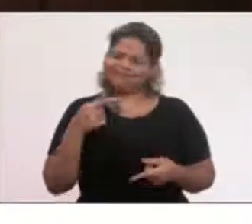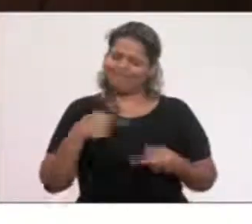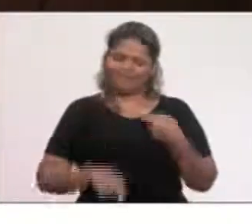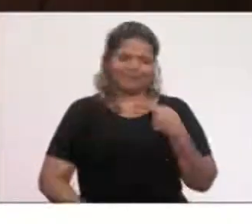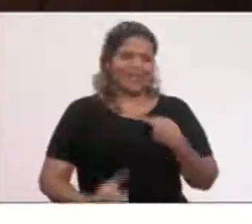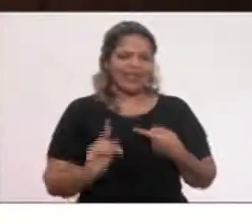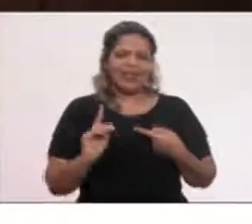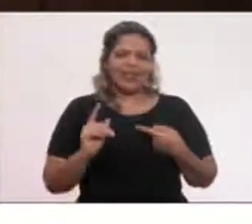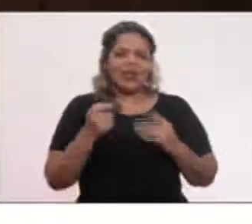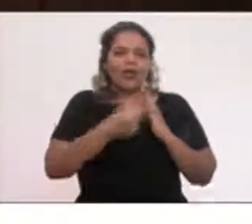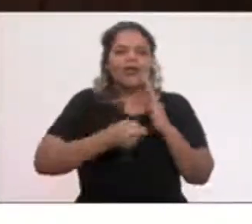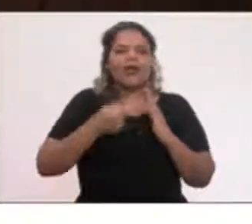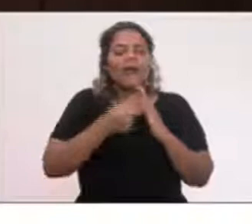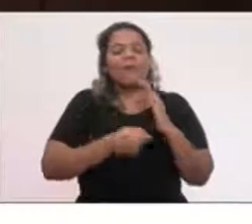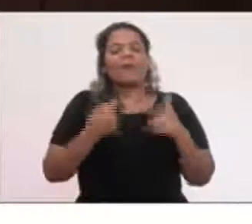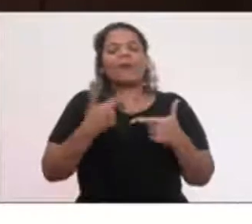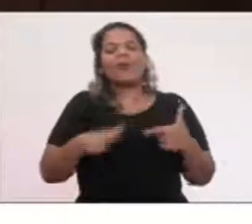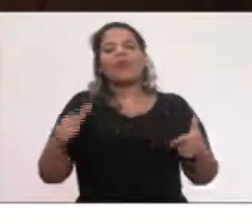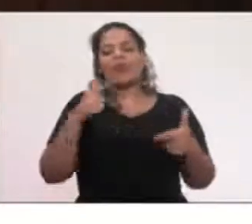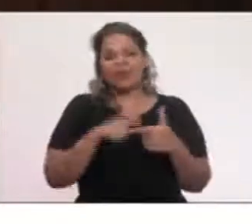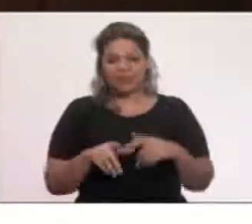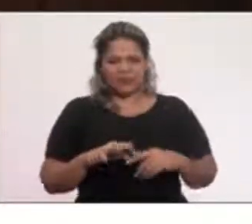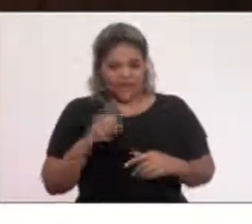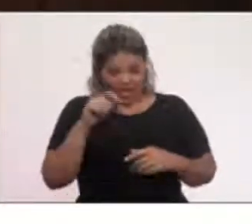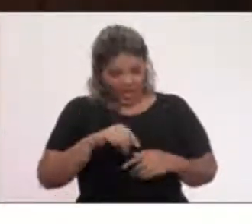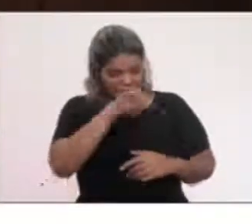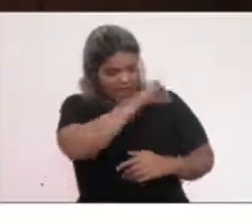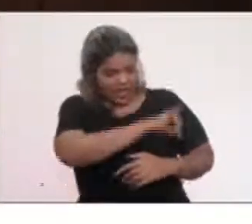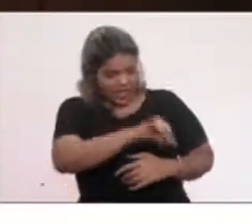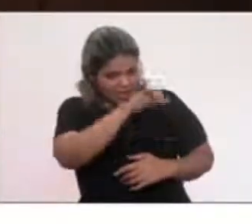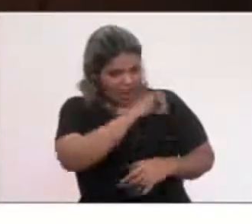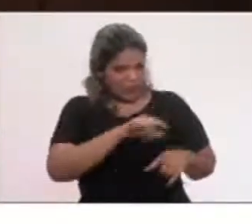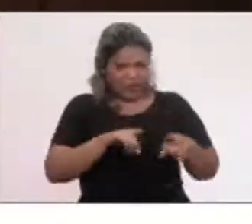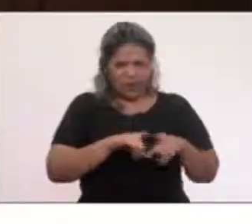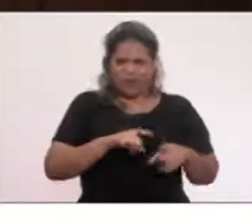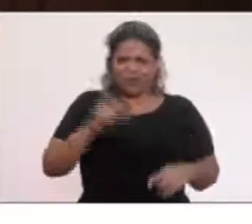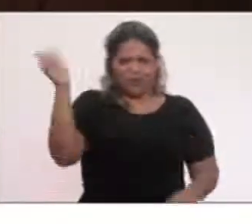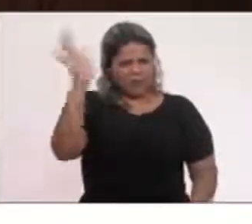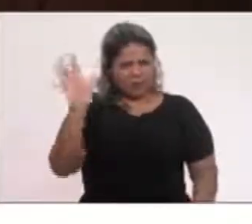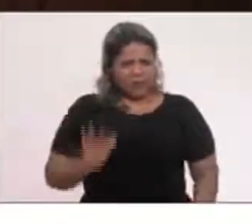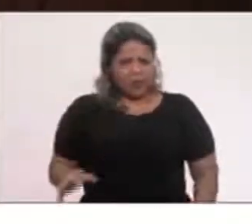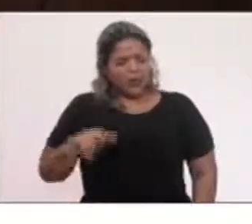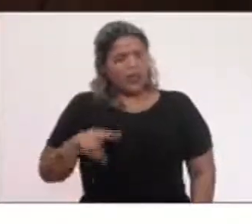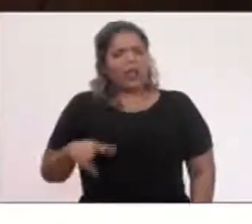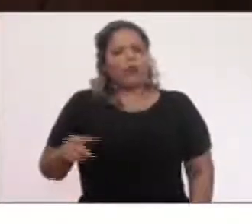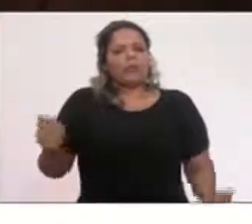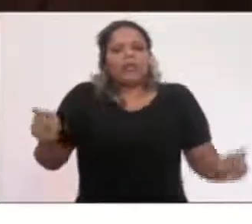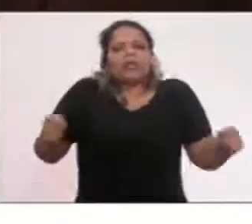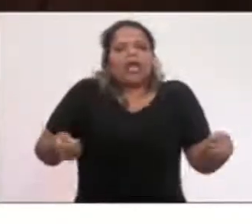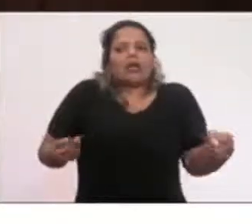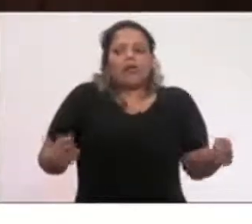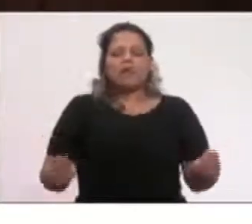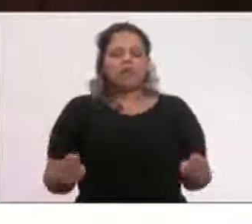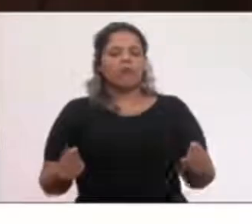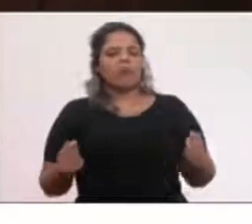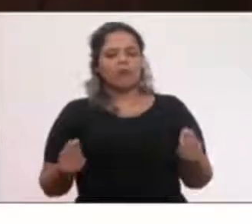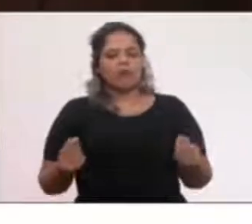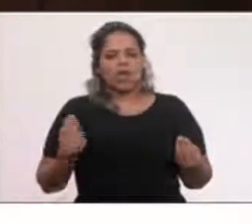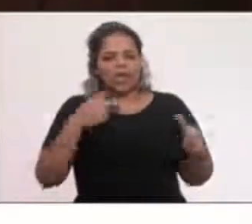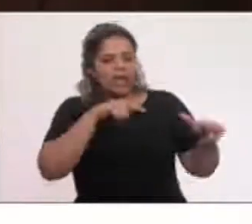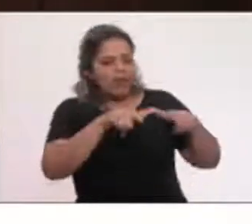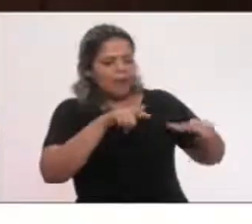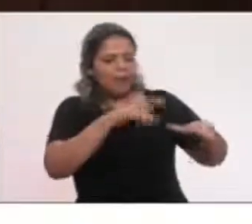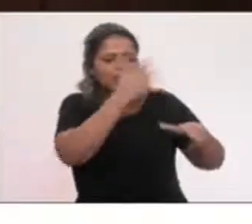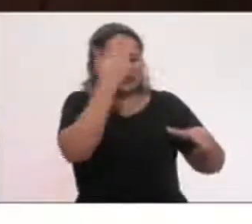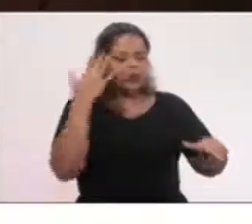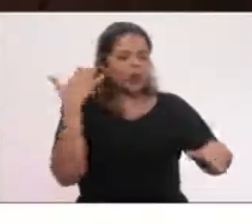enfrentar os problemas previdenciários. Tanto aqui no Rio de Janeiro quanto no Brasil, não é possível que os trabalhadores e as